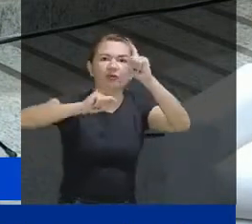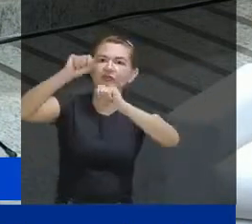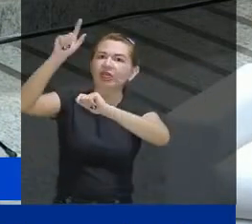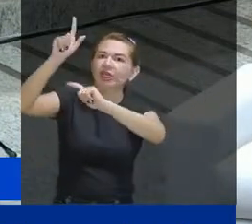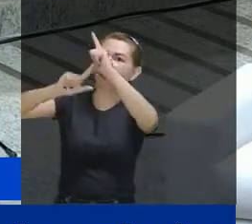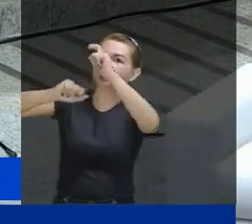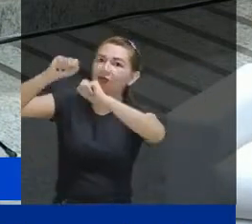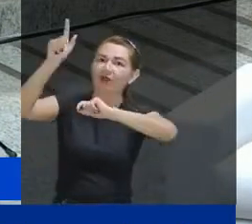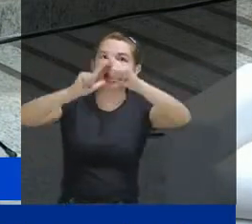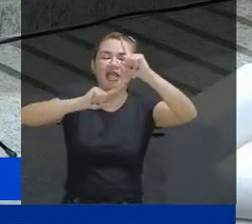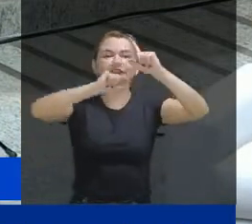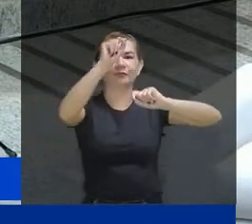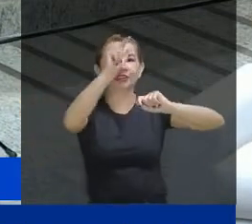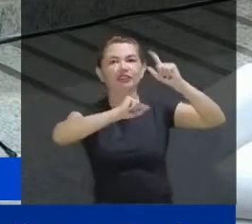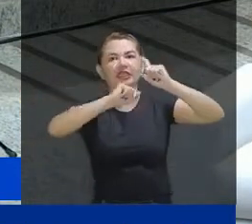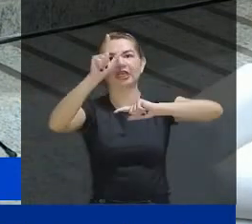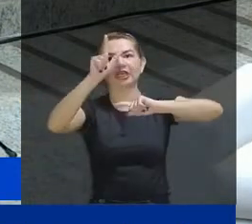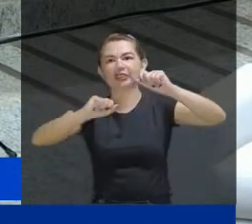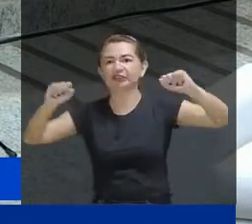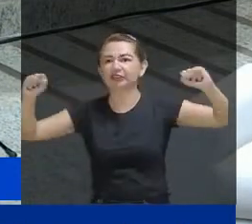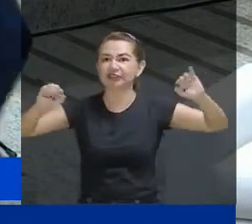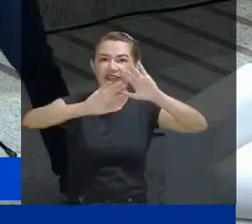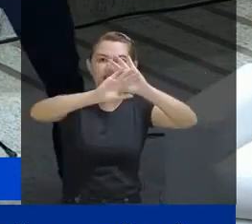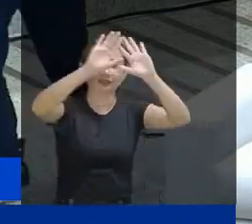do cruzeiro